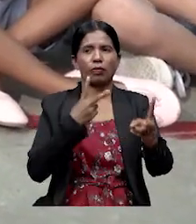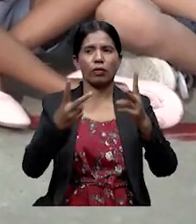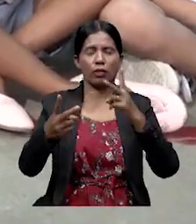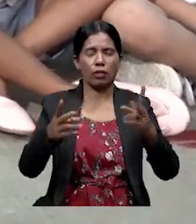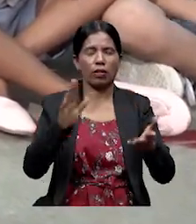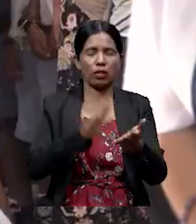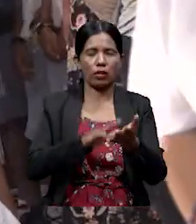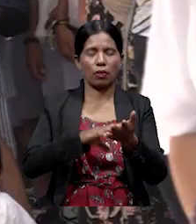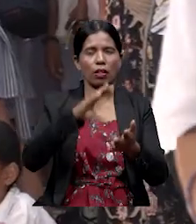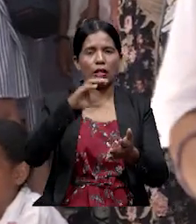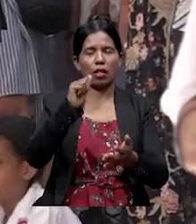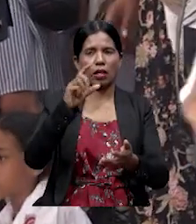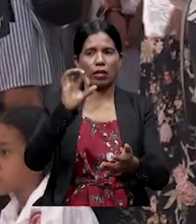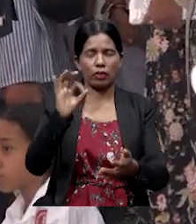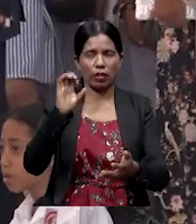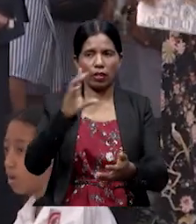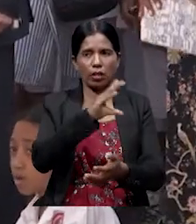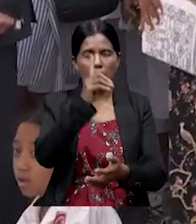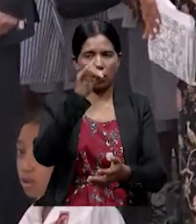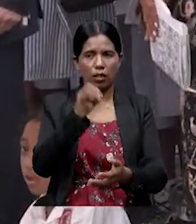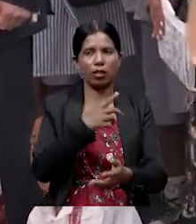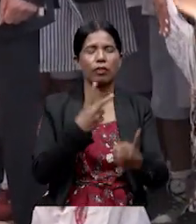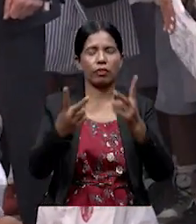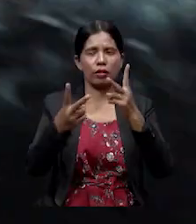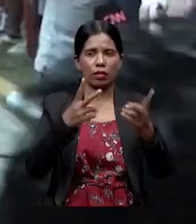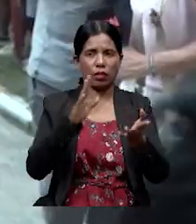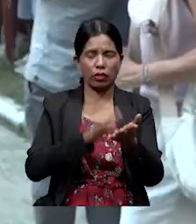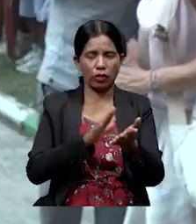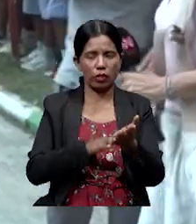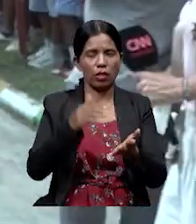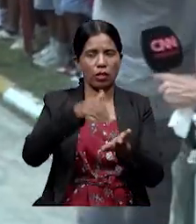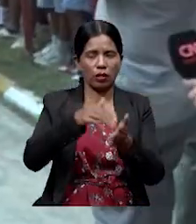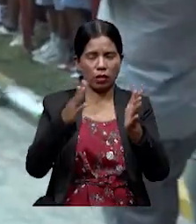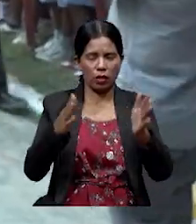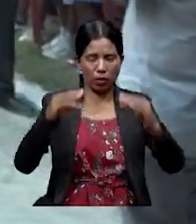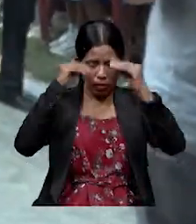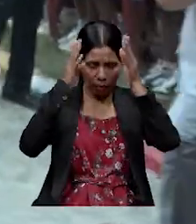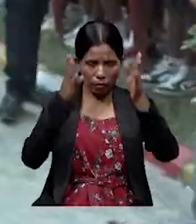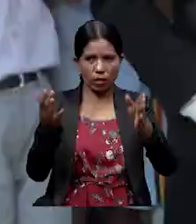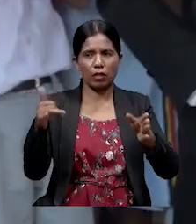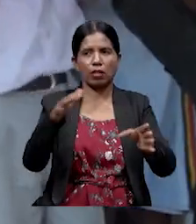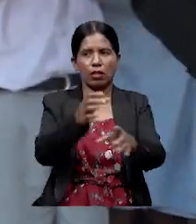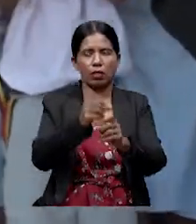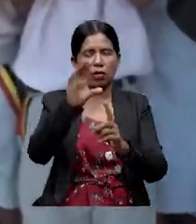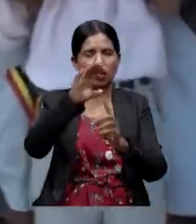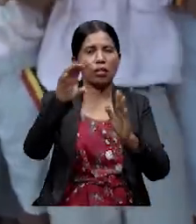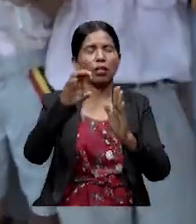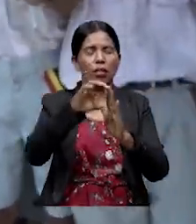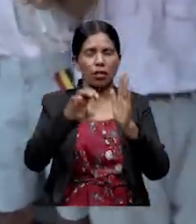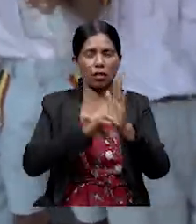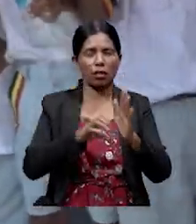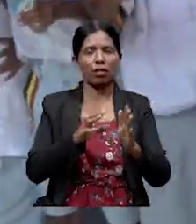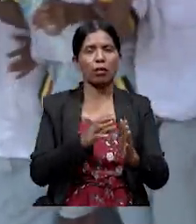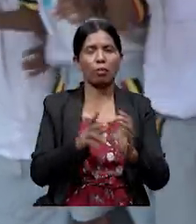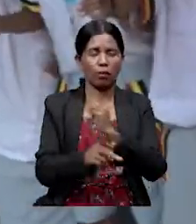Dili. Durante a Presidente da República Portugal, né? Visita à Escola, né? Estudante no professor Cira Simusef Estado Portugal, né? O